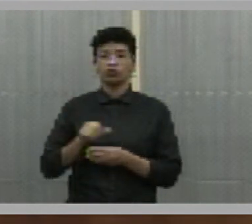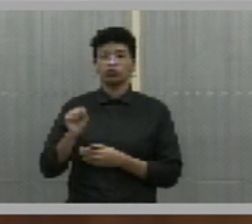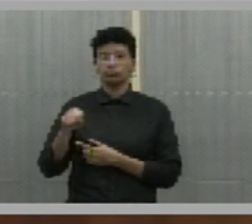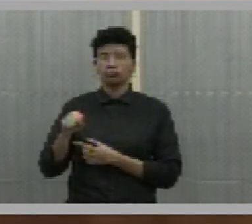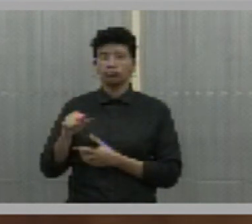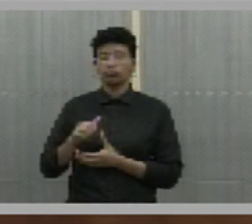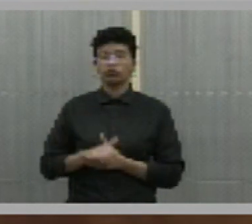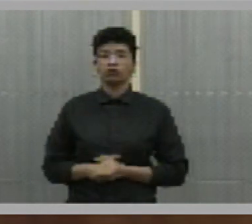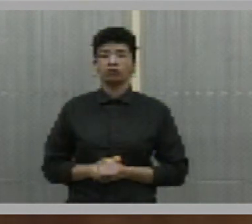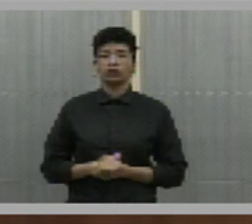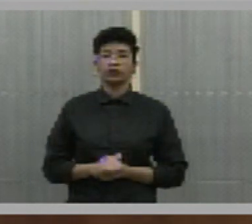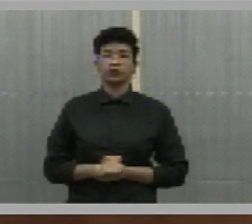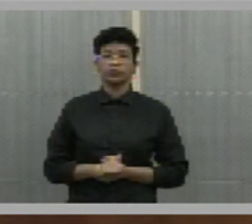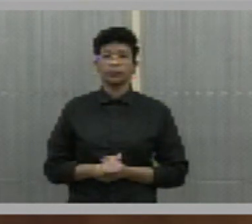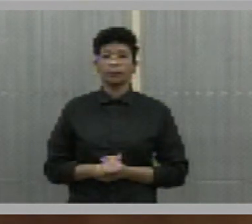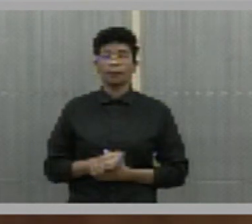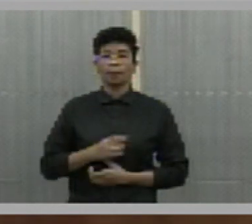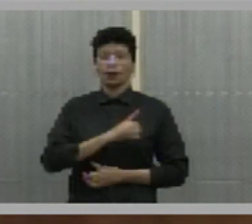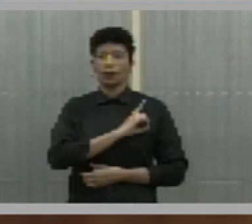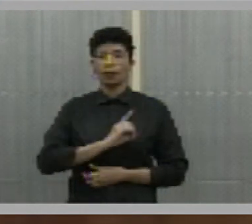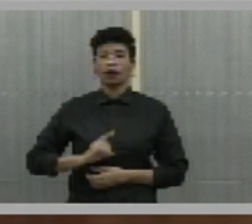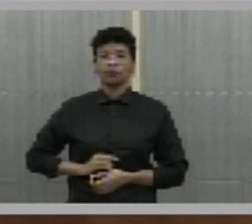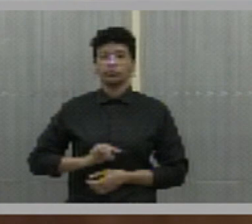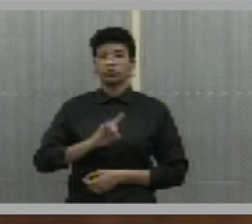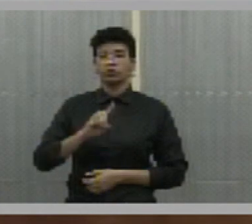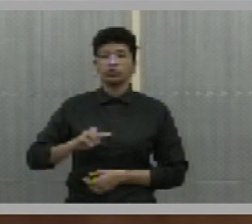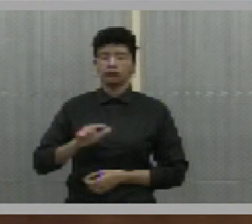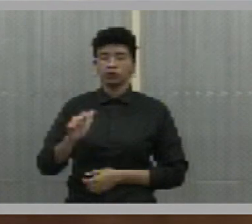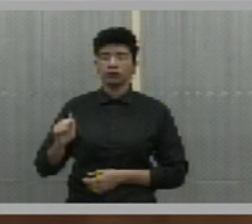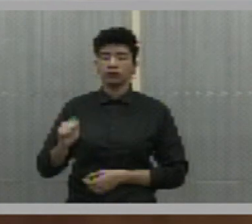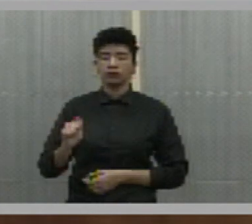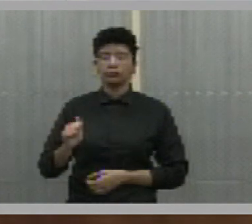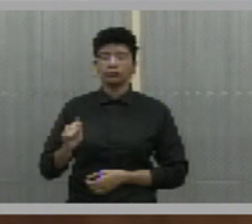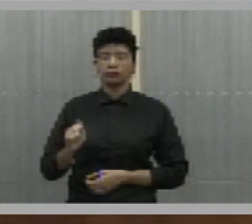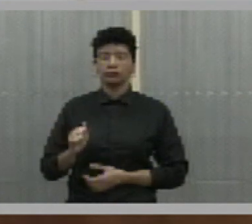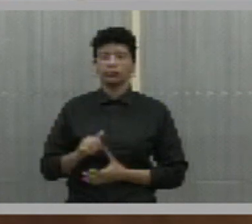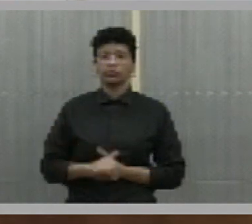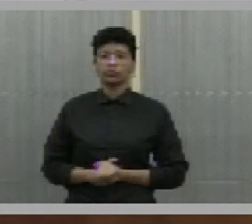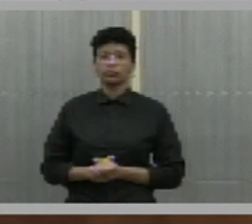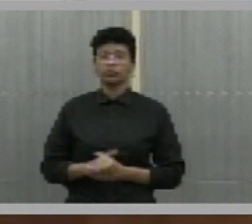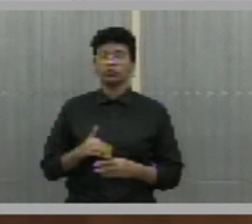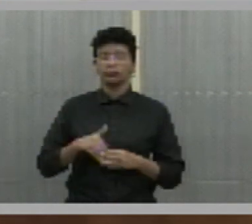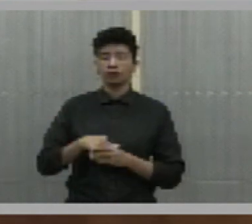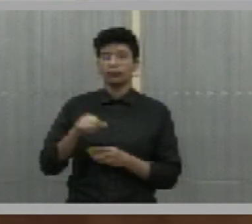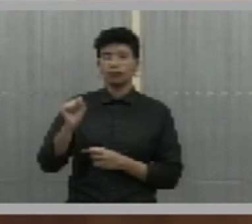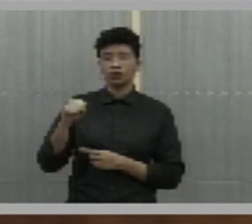Sim. Deputado Ziza Carvalho. Sim.